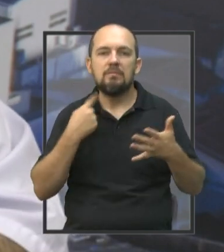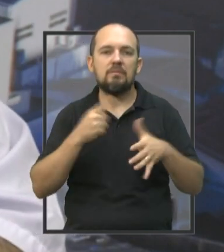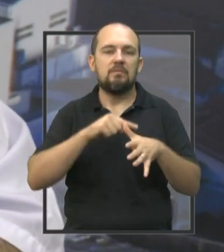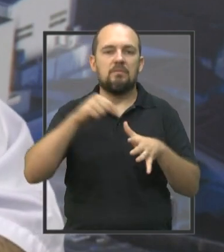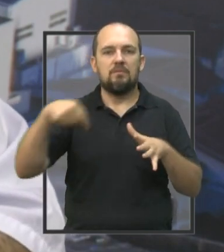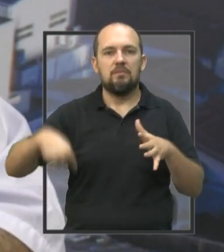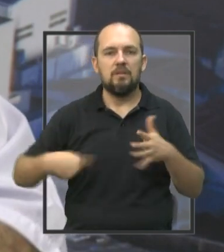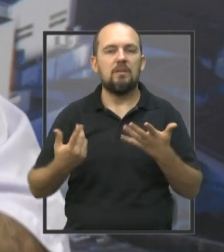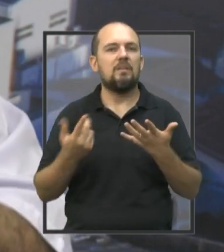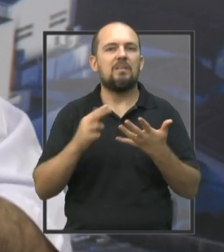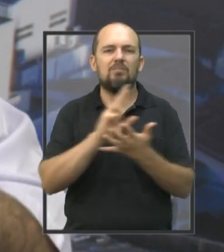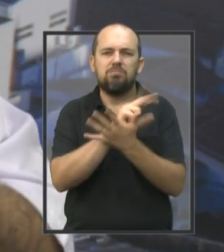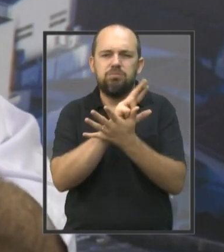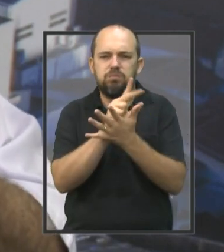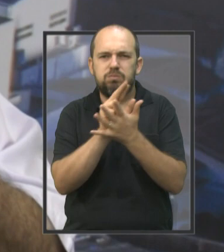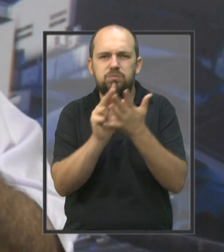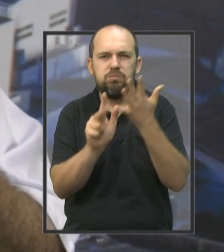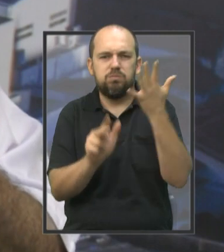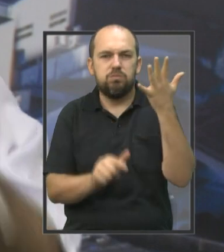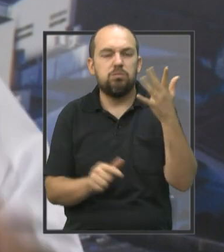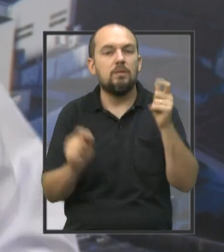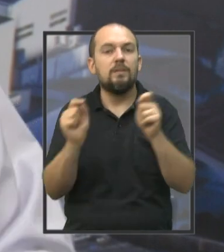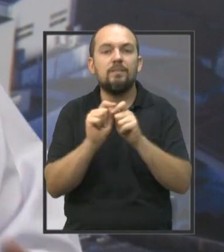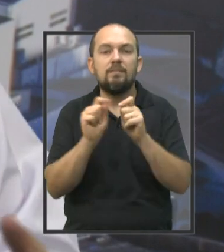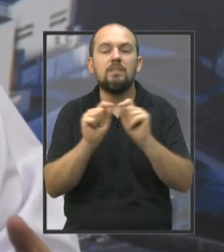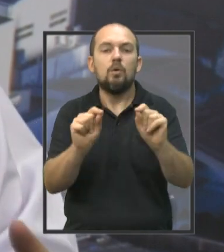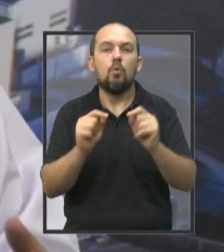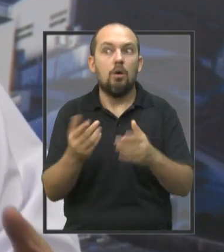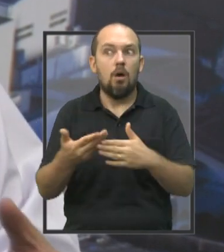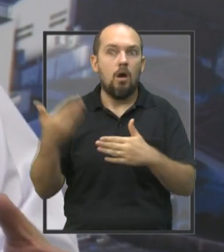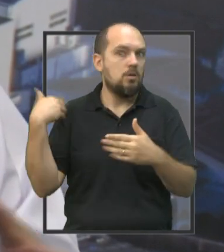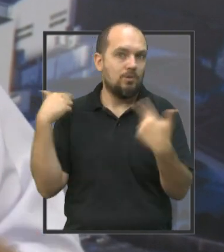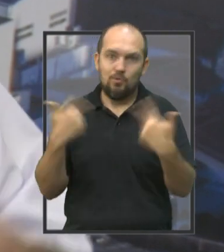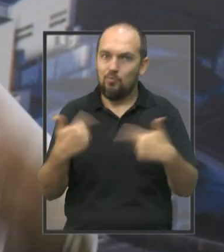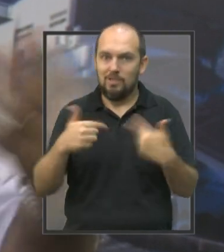você entendeu? Isso nunca teve